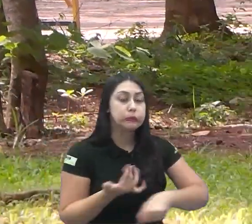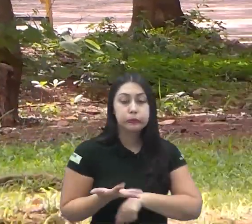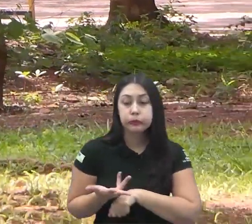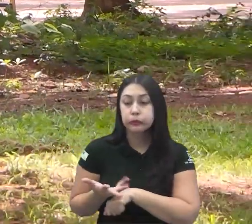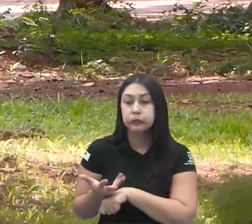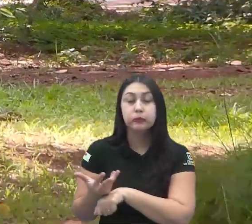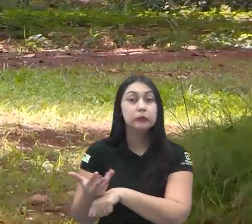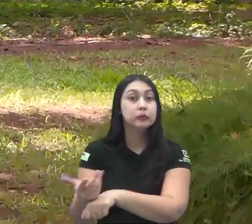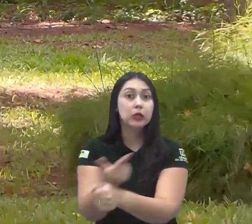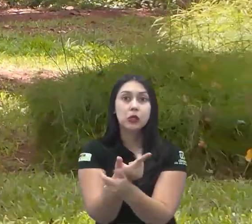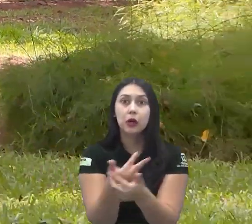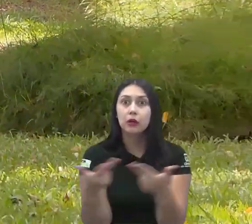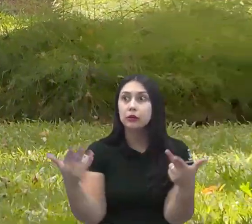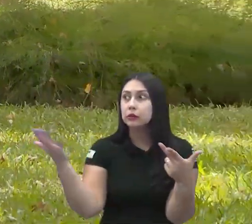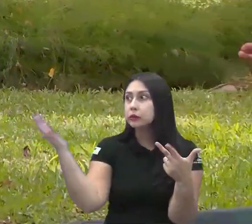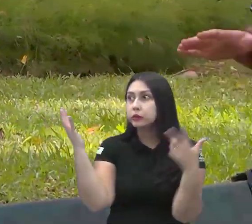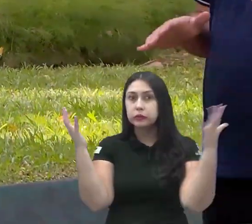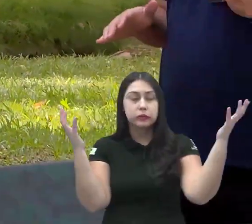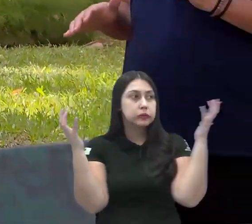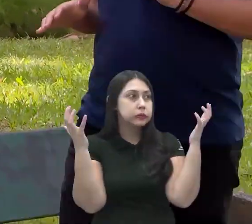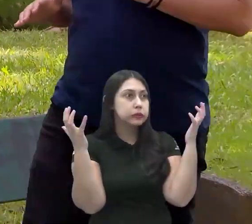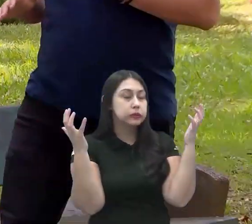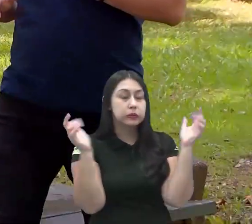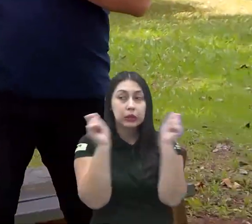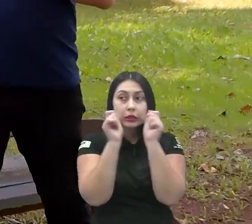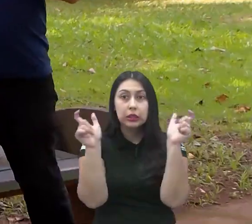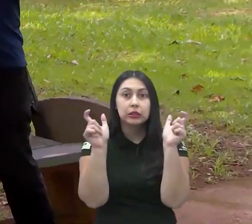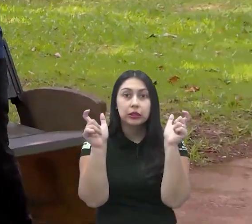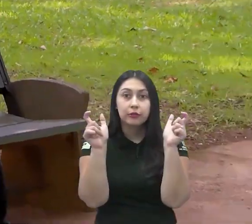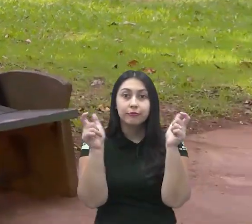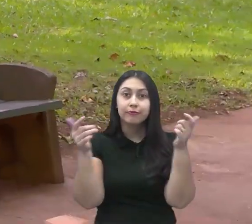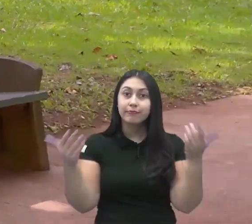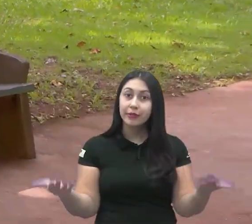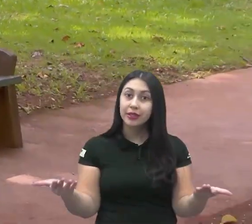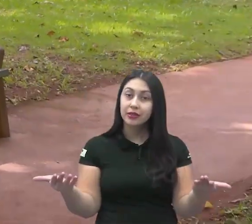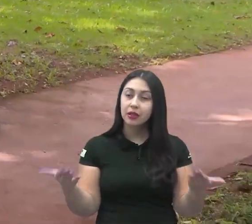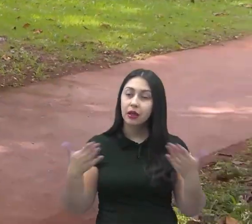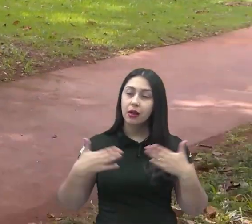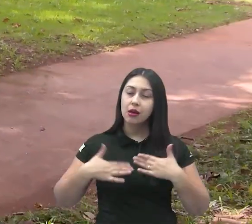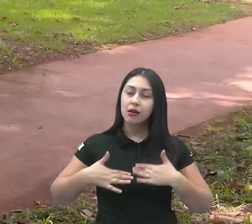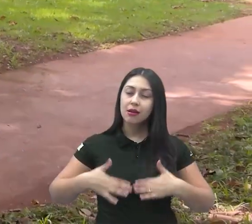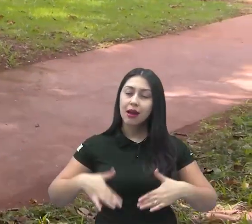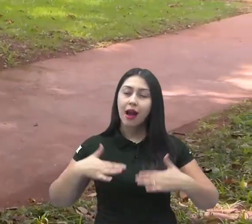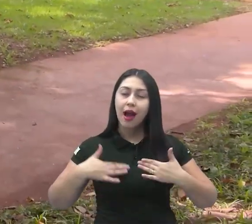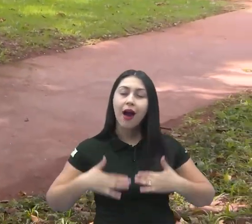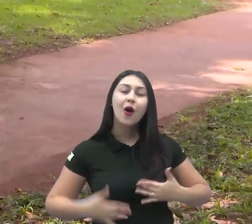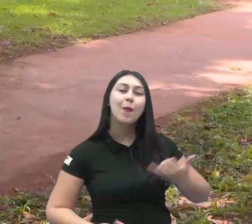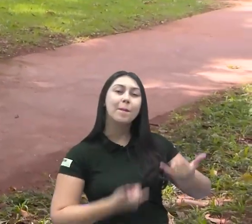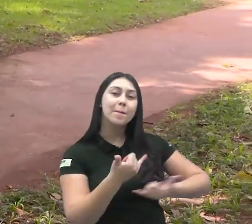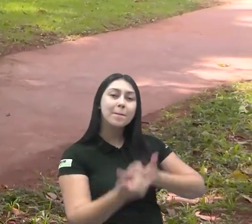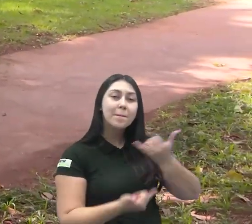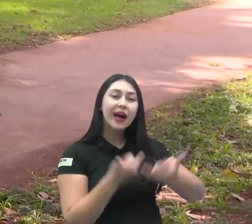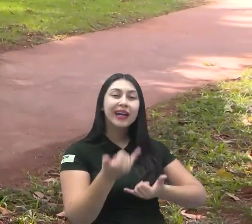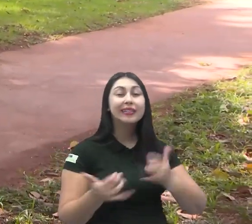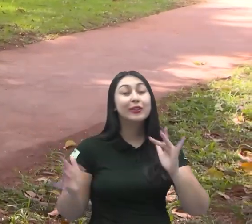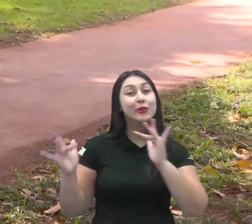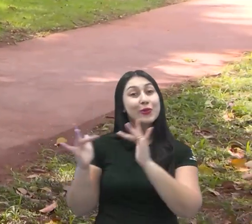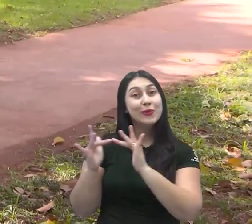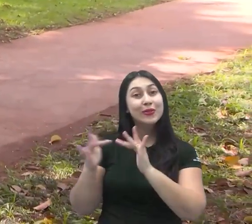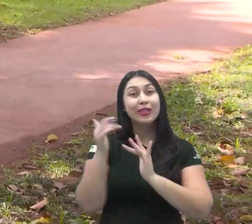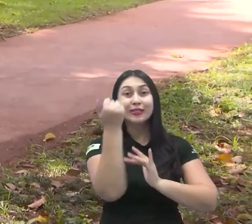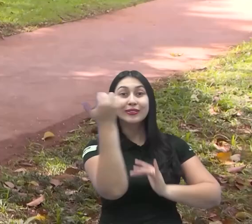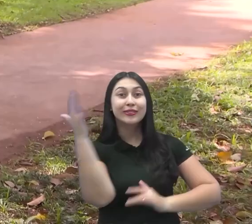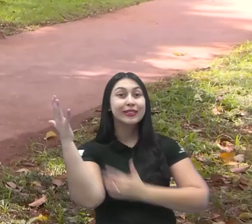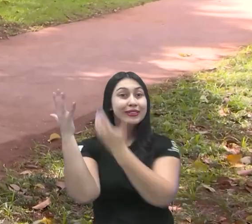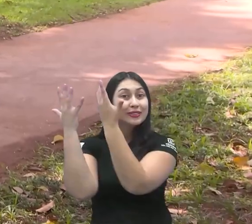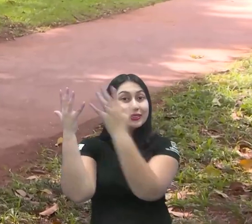resultados, rotina acelerada, coisas que deixam a gente cada vez mais em alerta. É aí que o descanso, o hobby e até esse contato